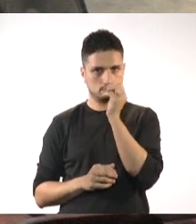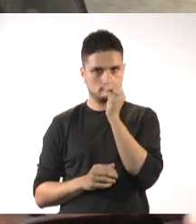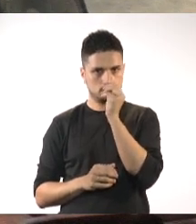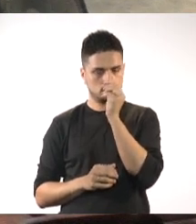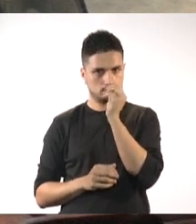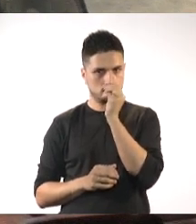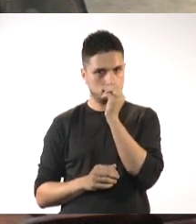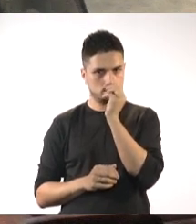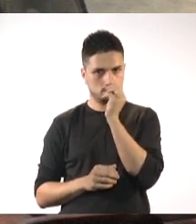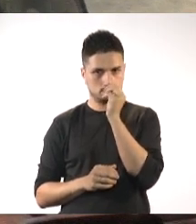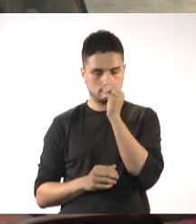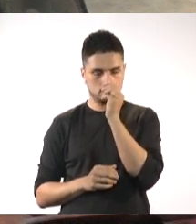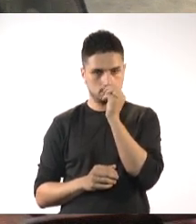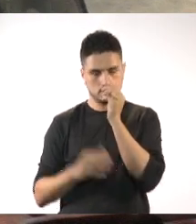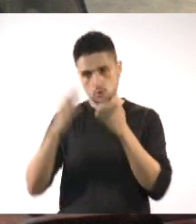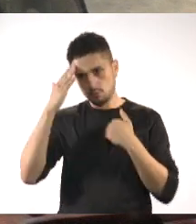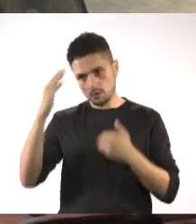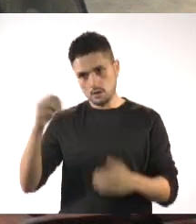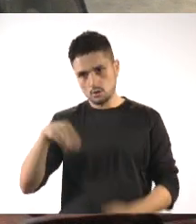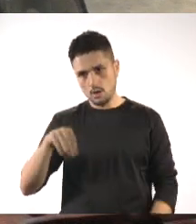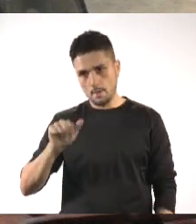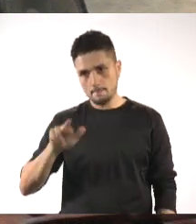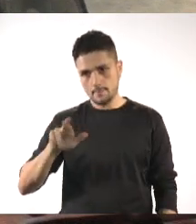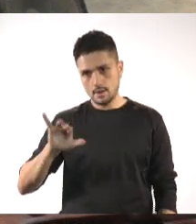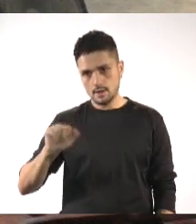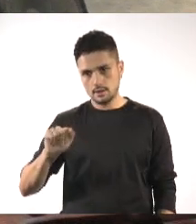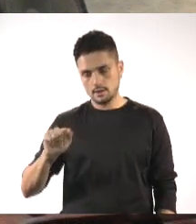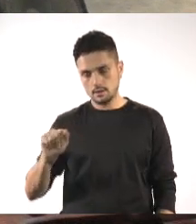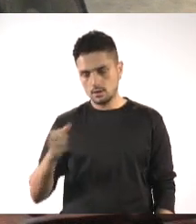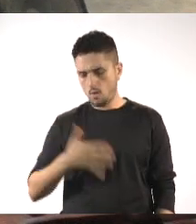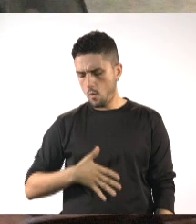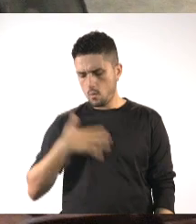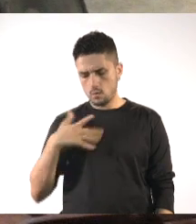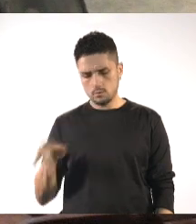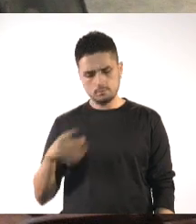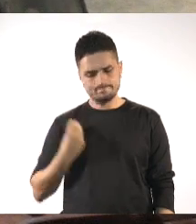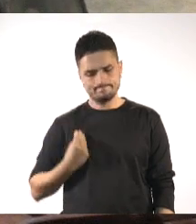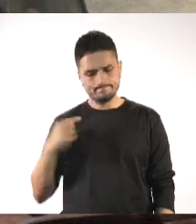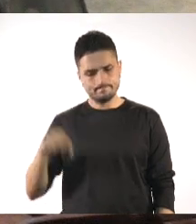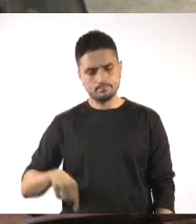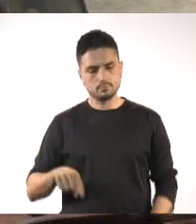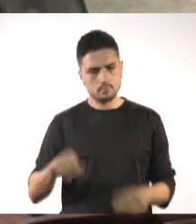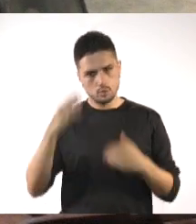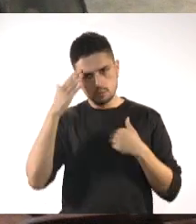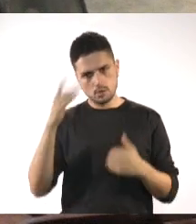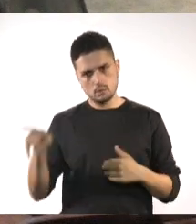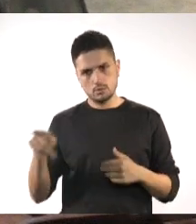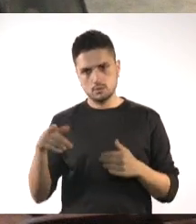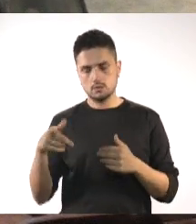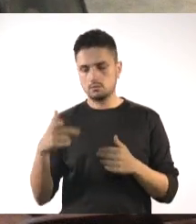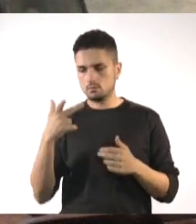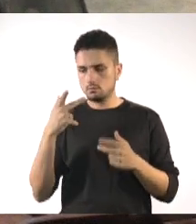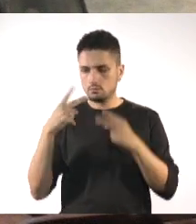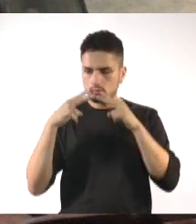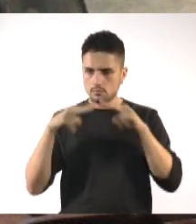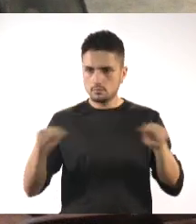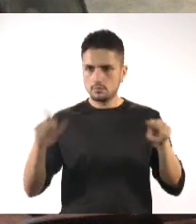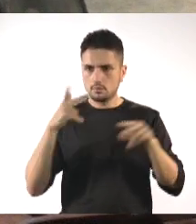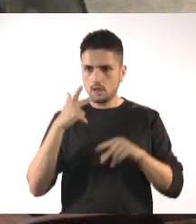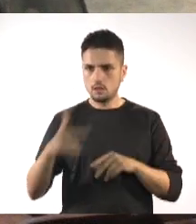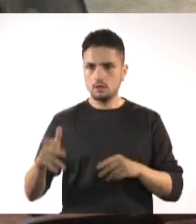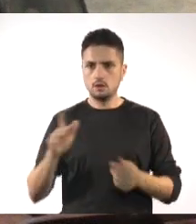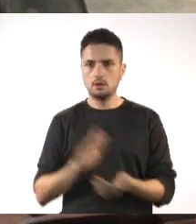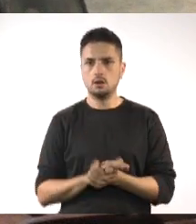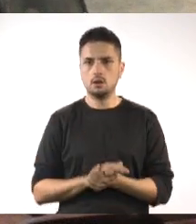Muito obrigado, Maria Cristina. Uma honra para a gente ter você aqui conosco. E obrigado pelo seu testemunho, tudo que você tem feito, não